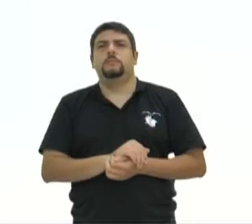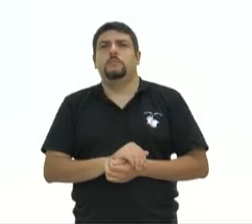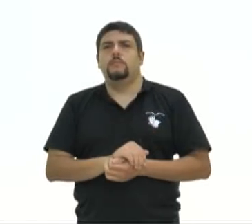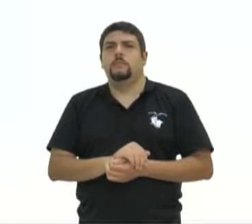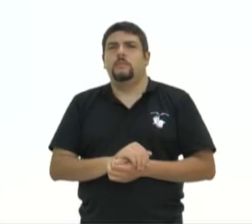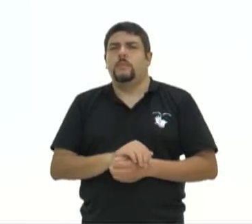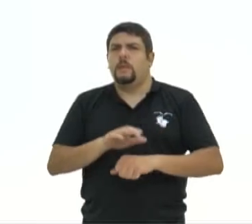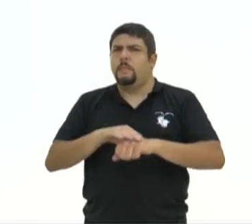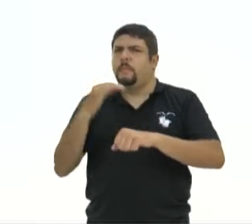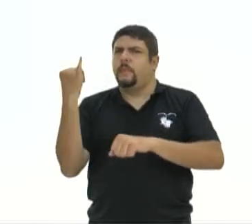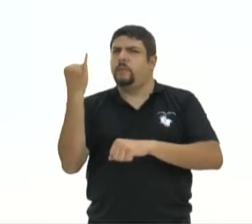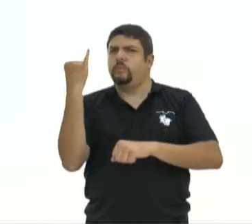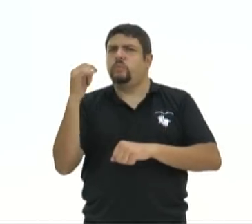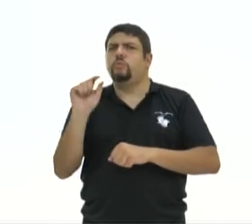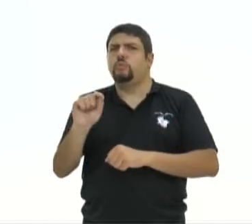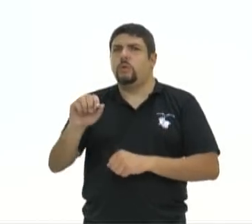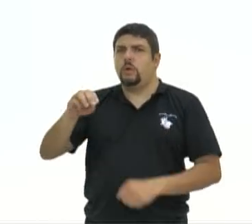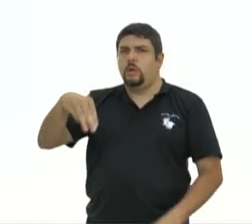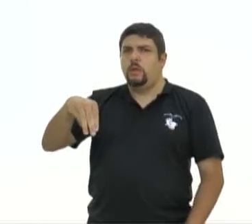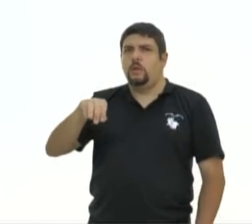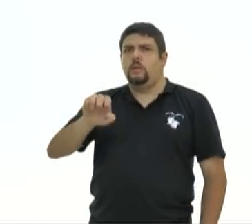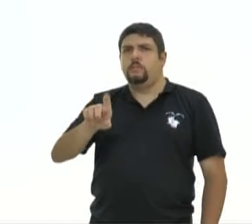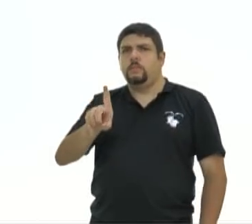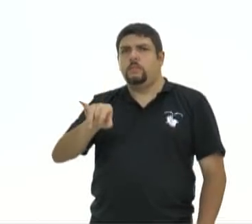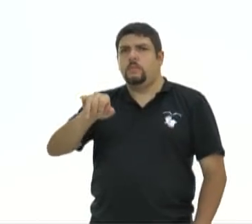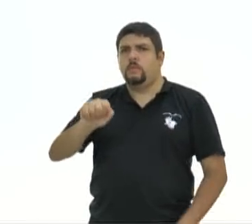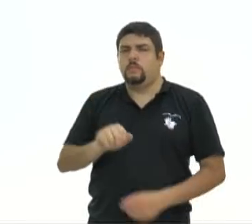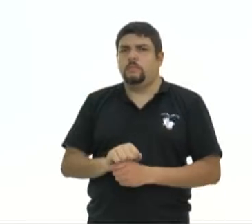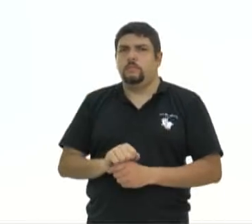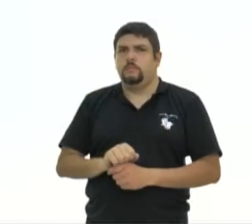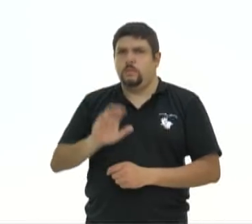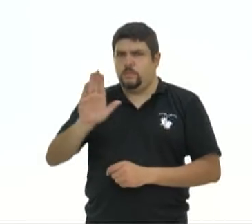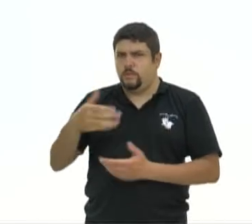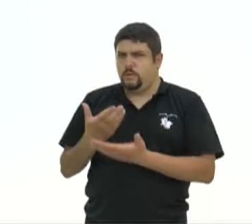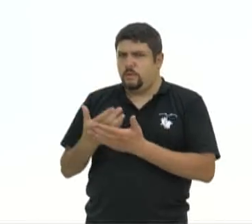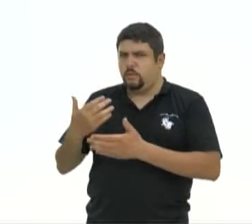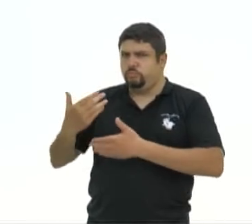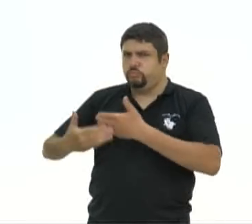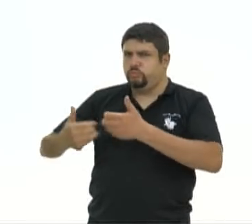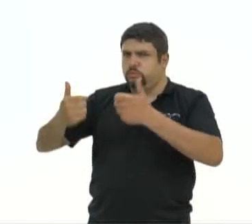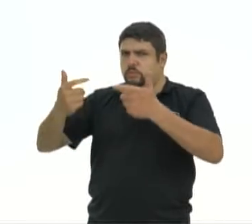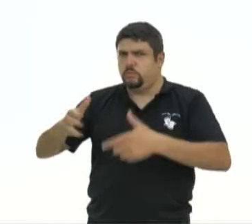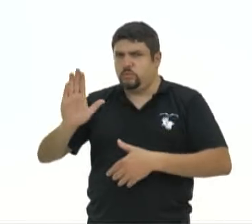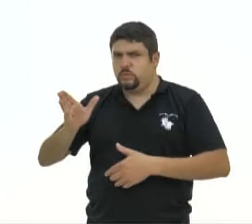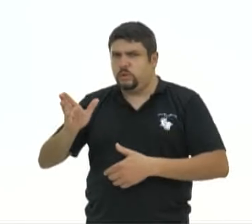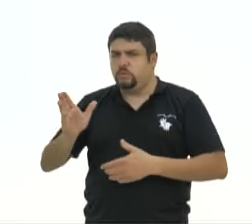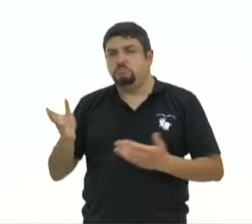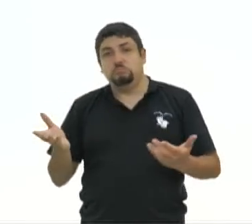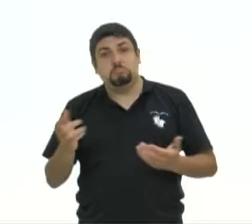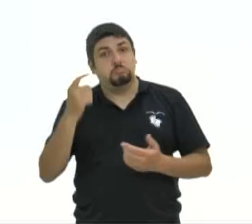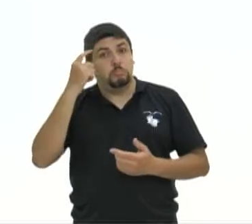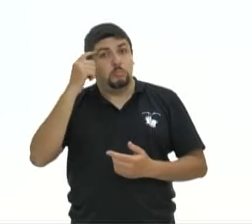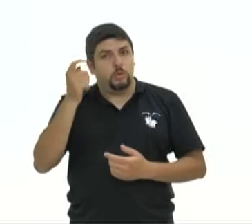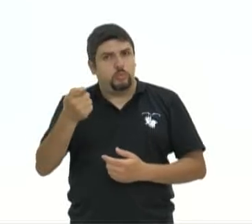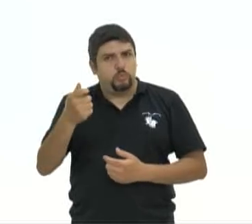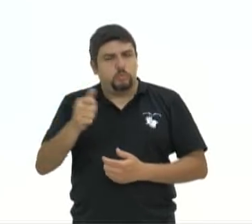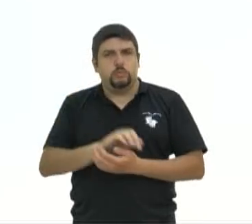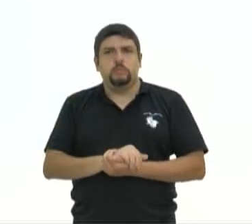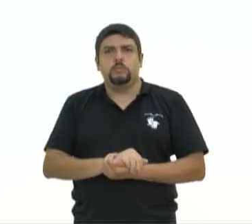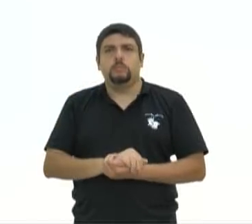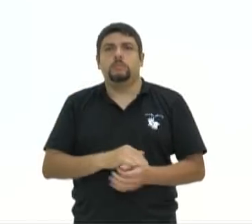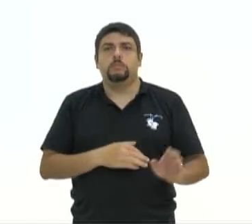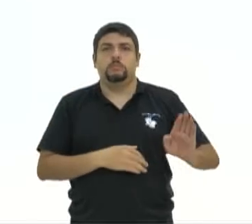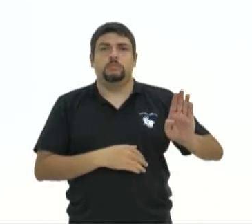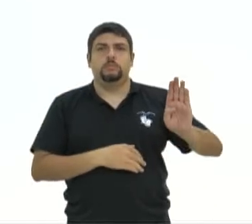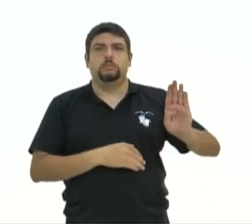mais importante das medidas. Nós falamos sobre isso? Nós comentamos isso nas aulas? Pense um pouquinho antes de anotar.